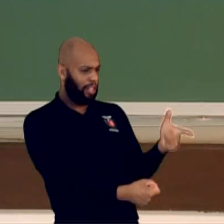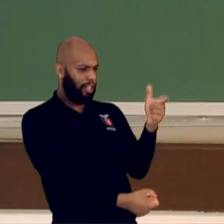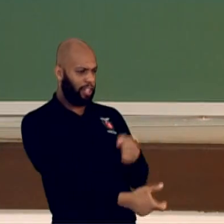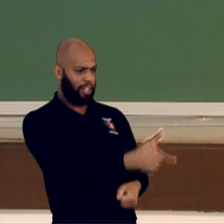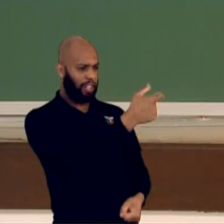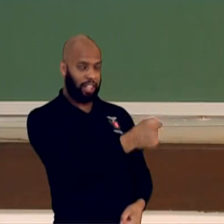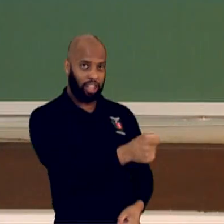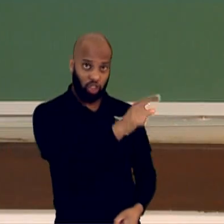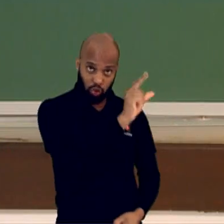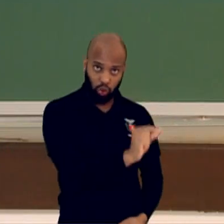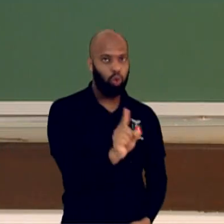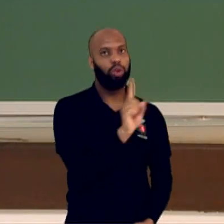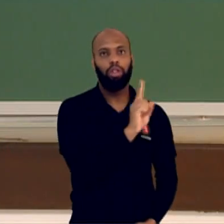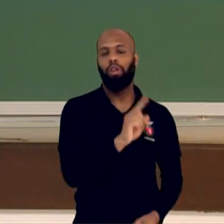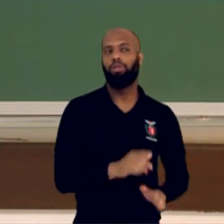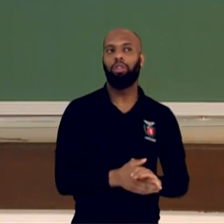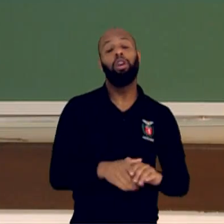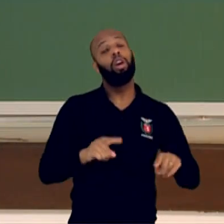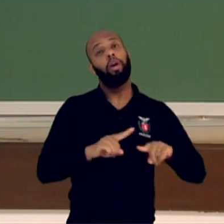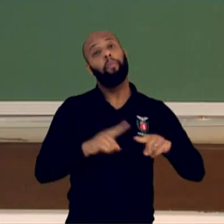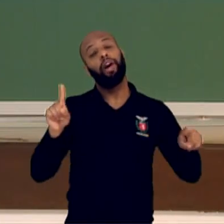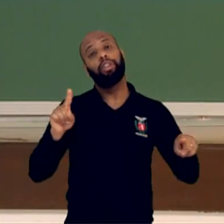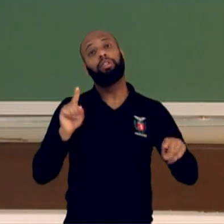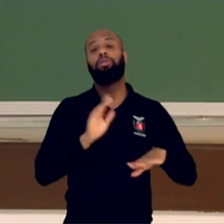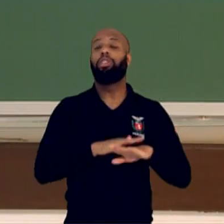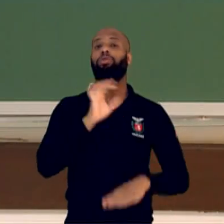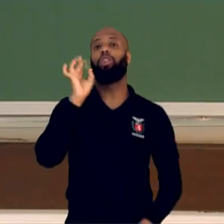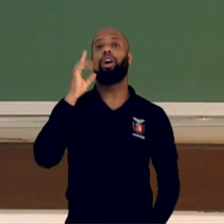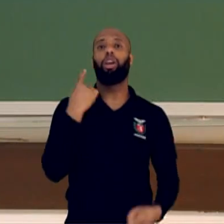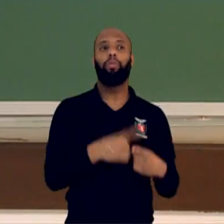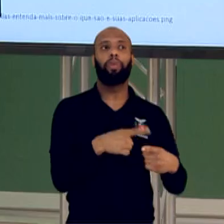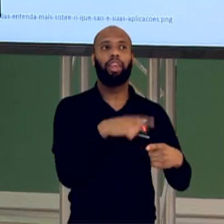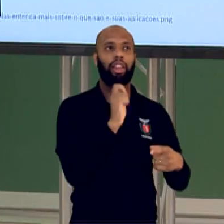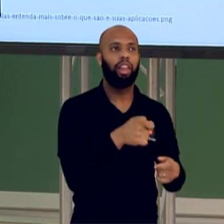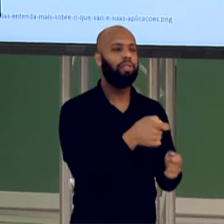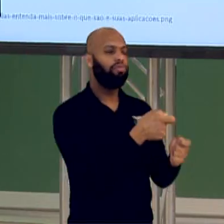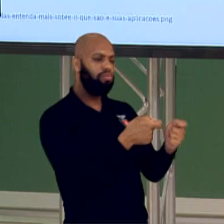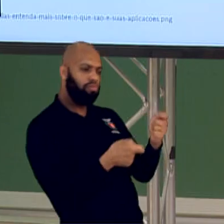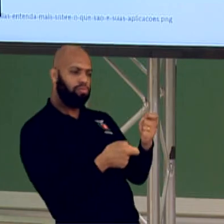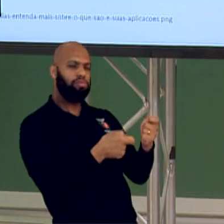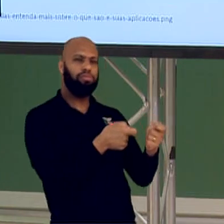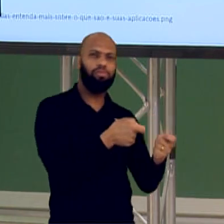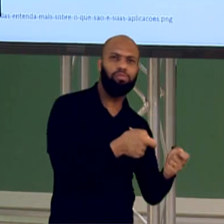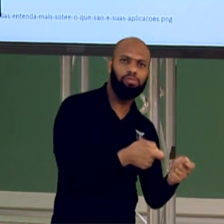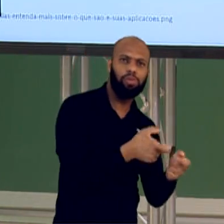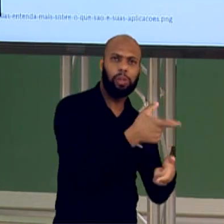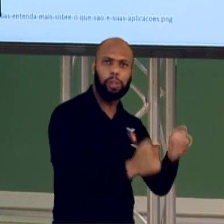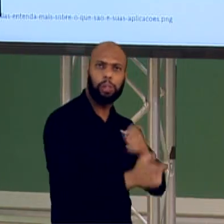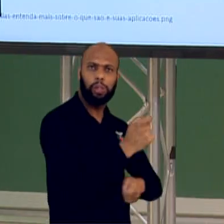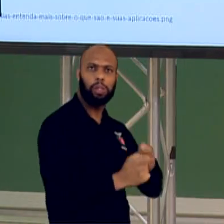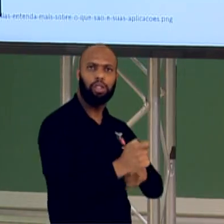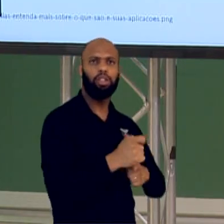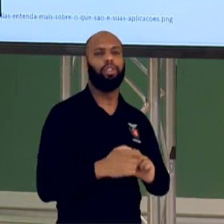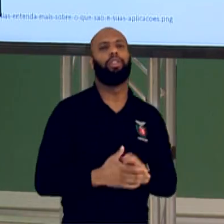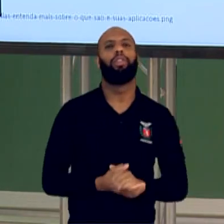diminui, ok? Porém, facilita porque eu posso inclinar meu corpo, usar o meu corpo inteiro para fazer esse movimento,